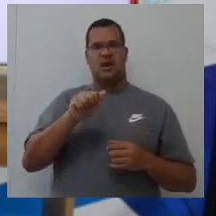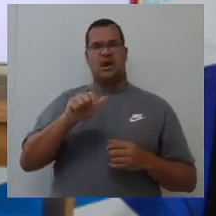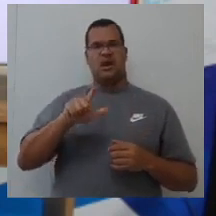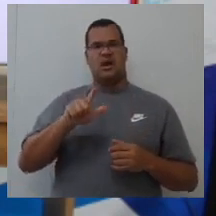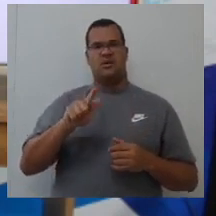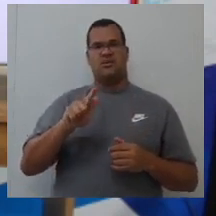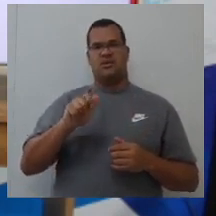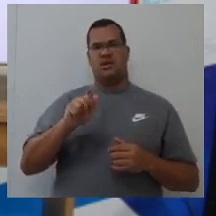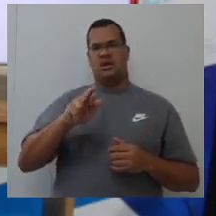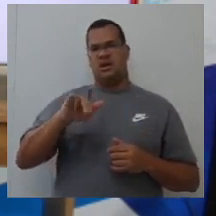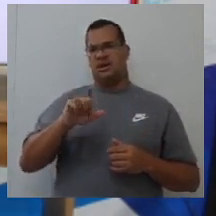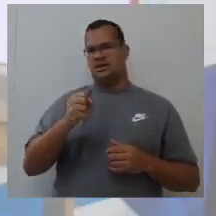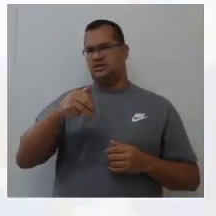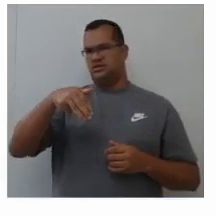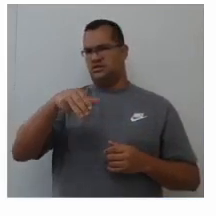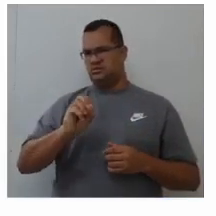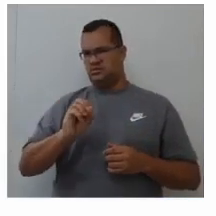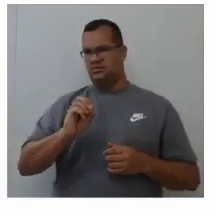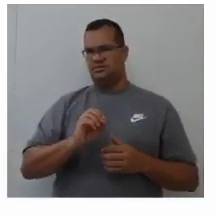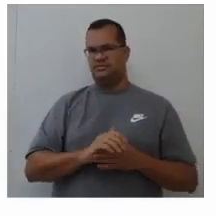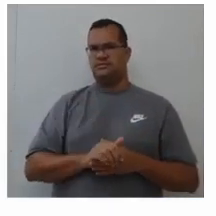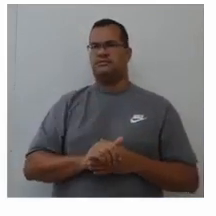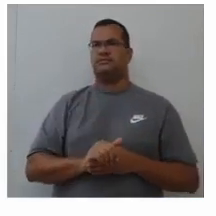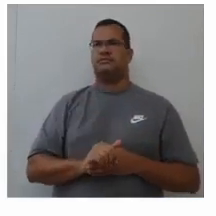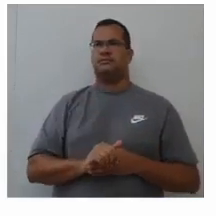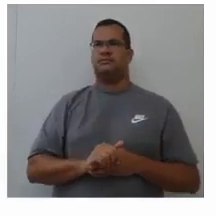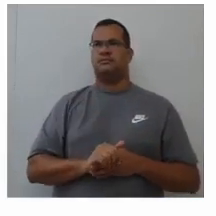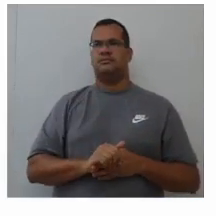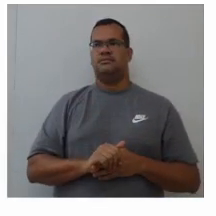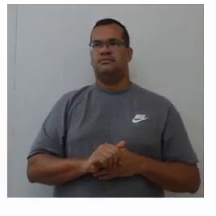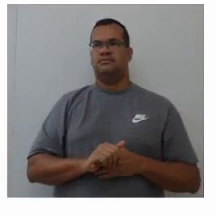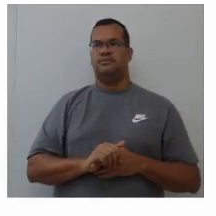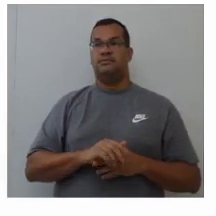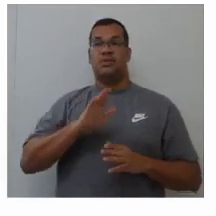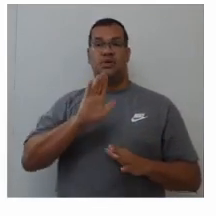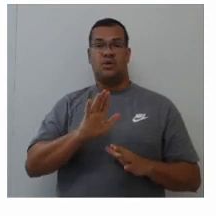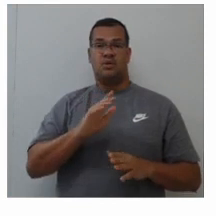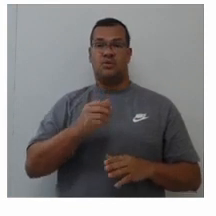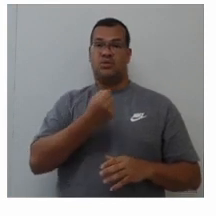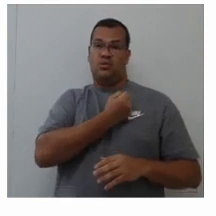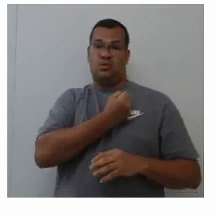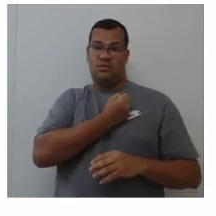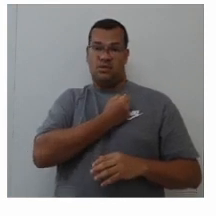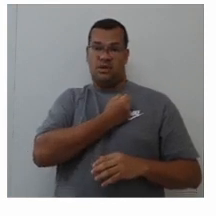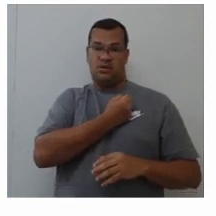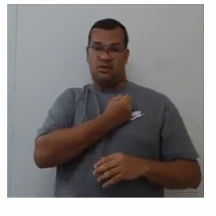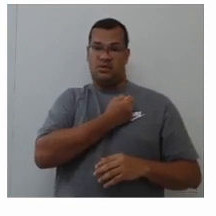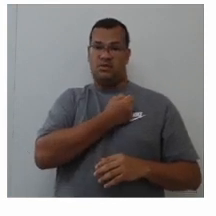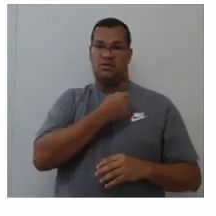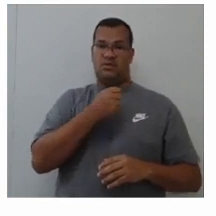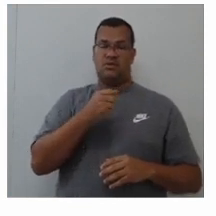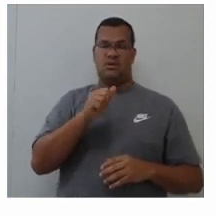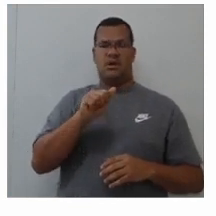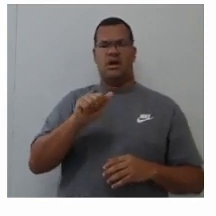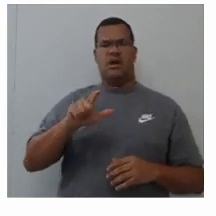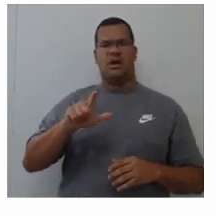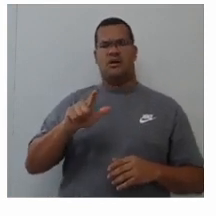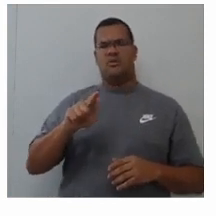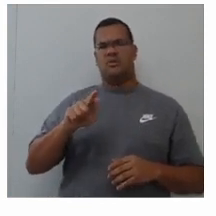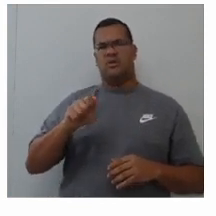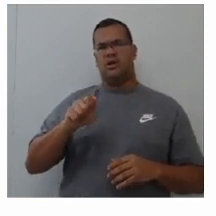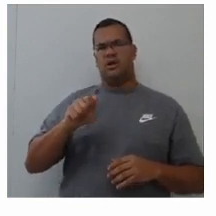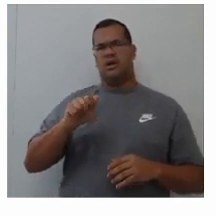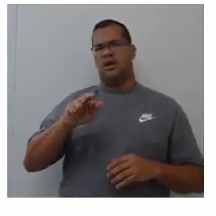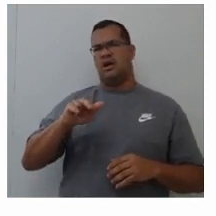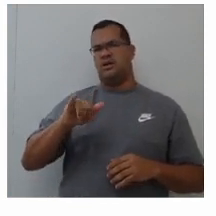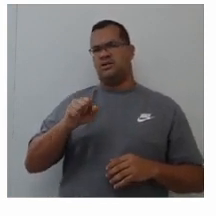Tá? Dá uma sacada aqui, beleza? Aê! Então, veja, número é uma coisa, algarismo é outra.